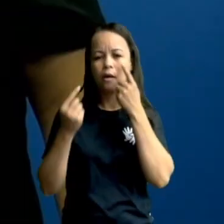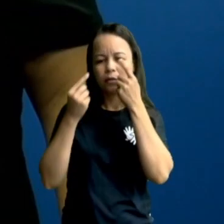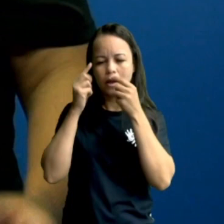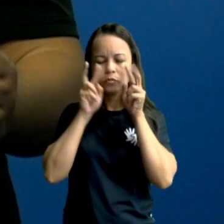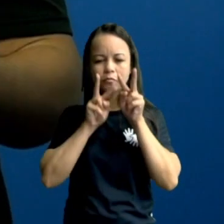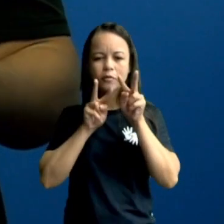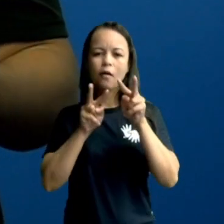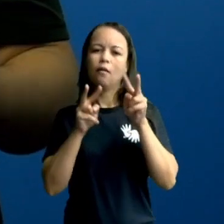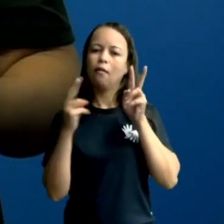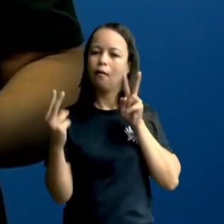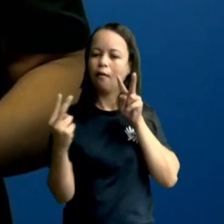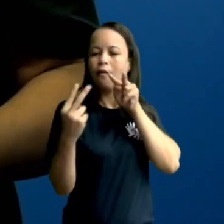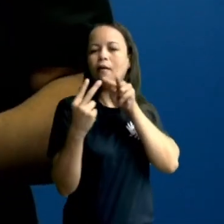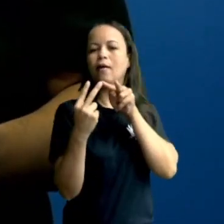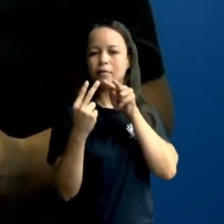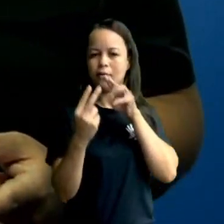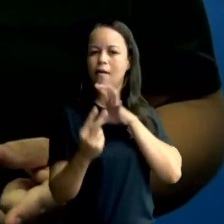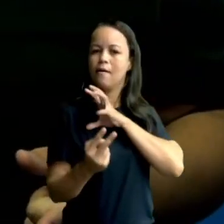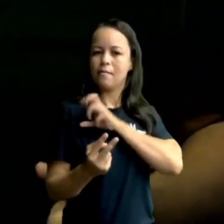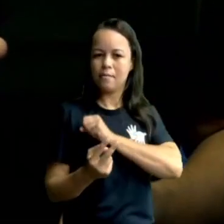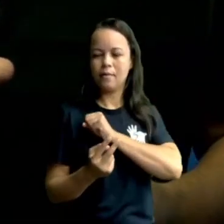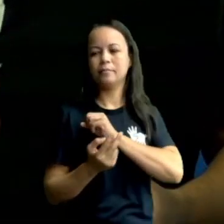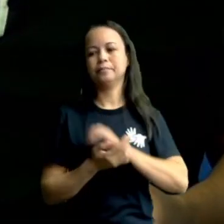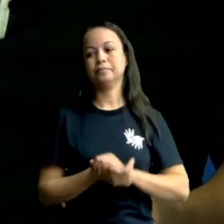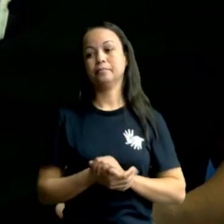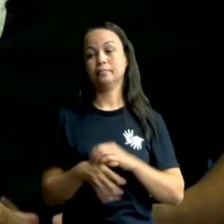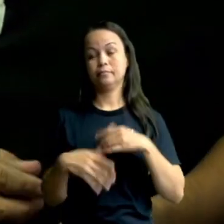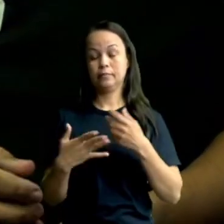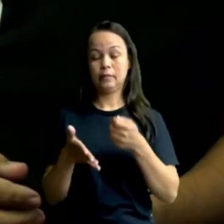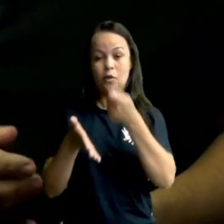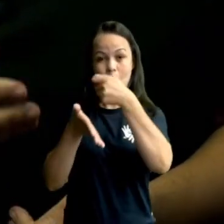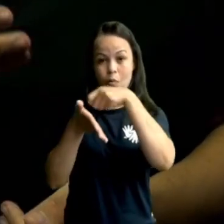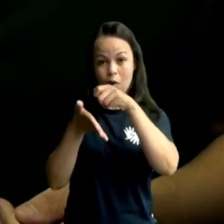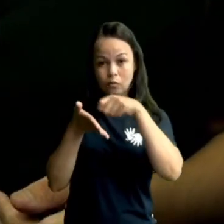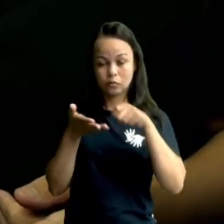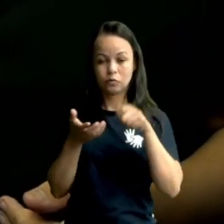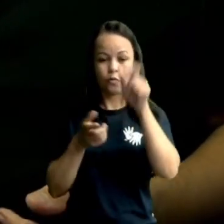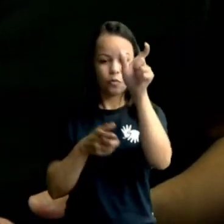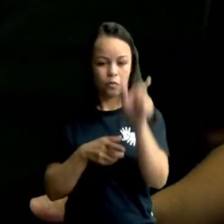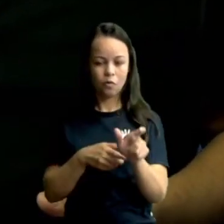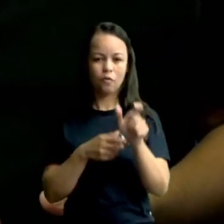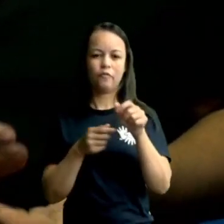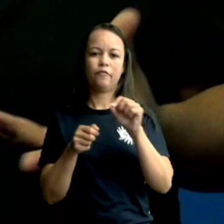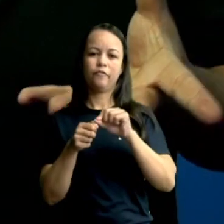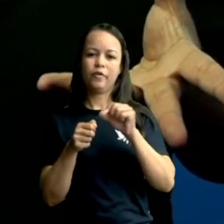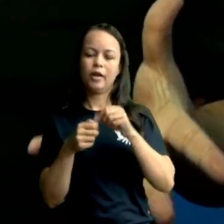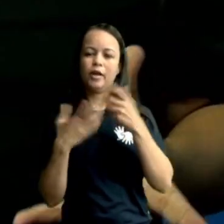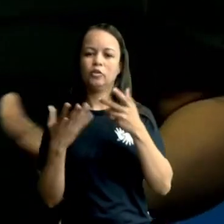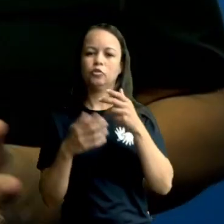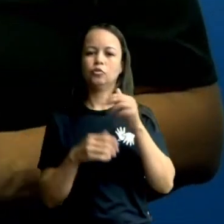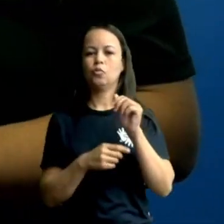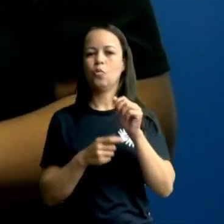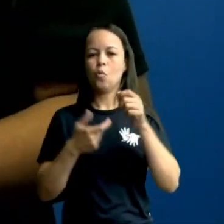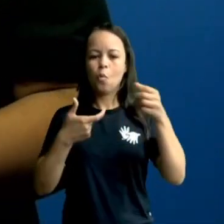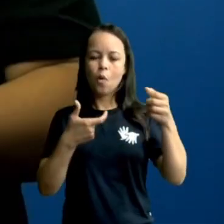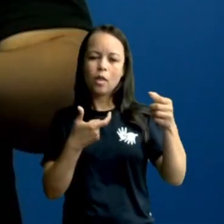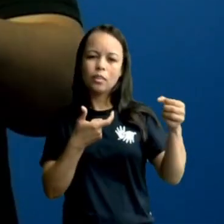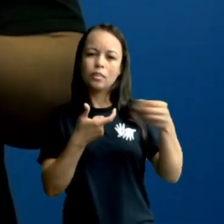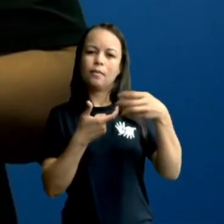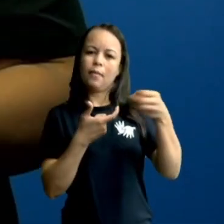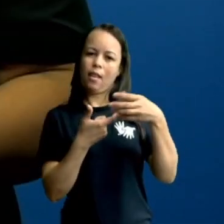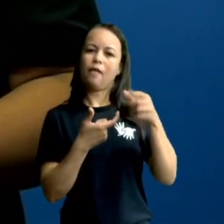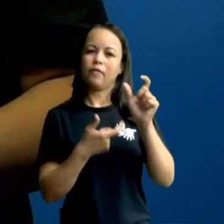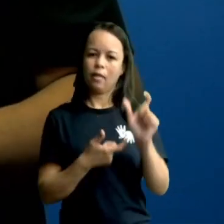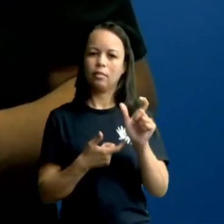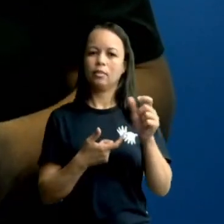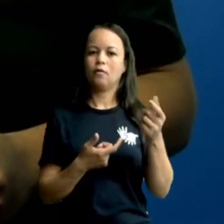vidrados amar. Vê só, aqui o autor, ele fez um neologismo, né? Ele criou novas palavras.